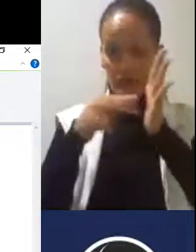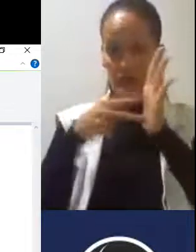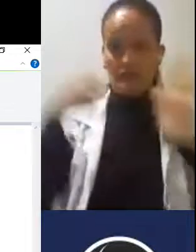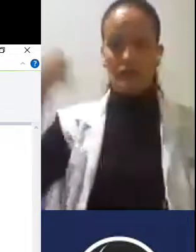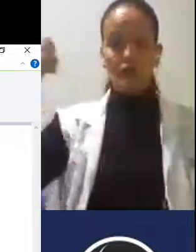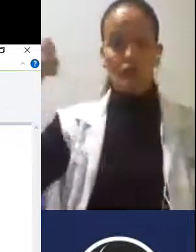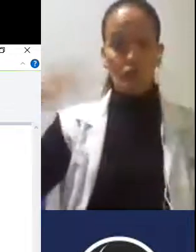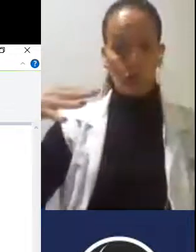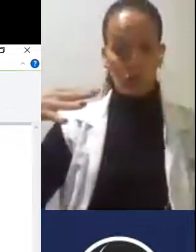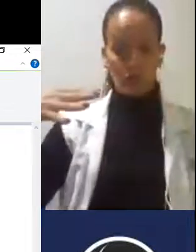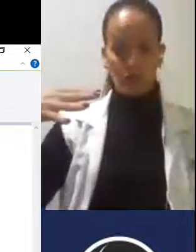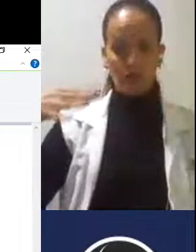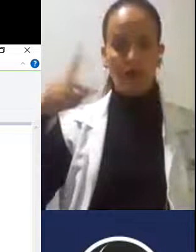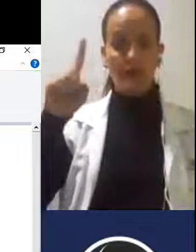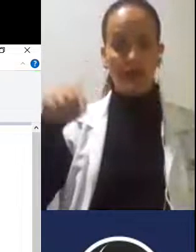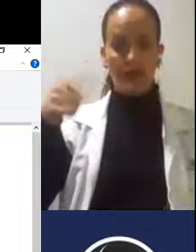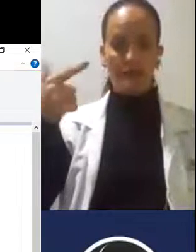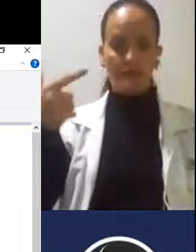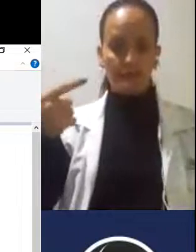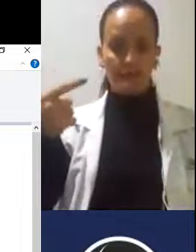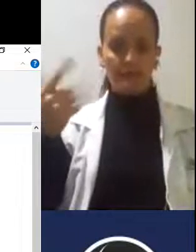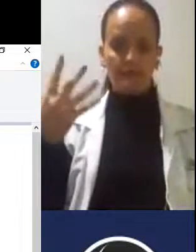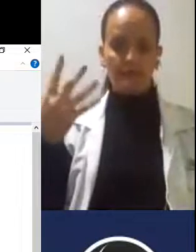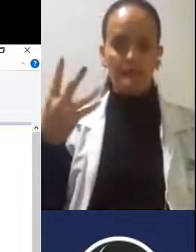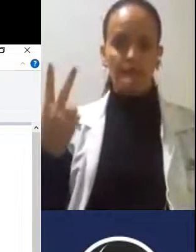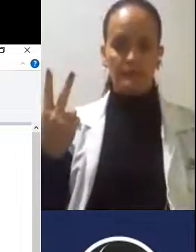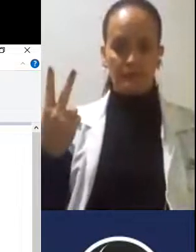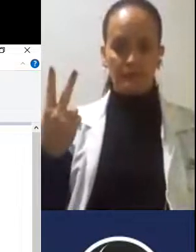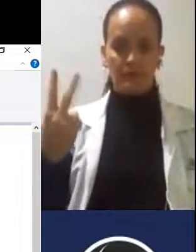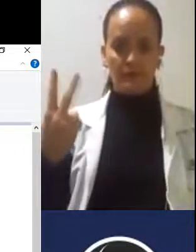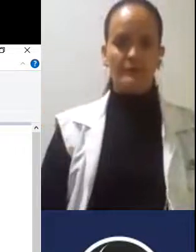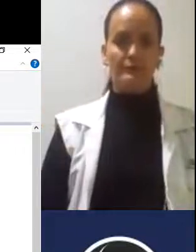dúvida. 242.